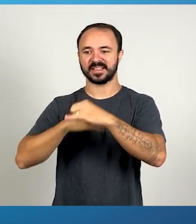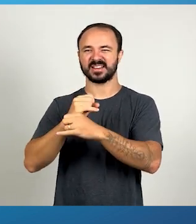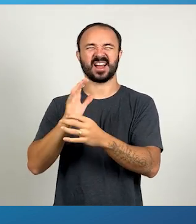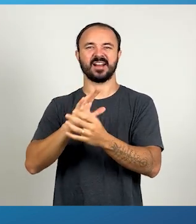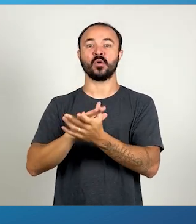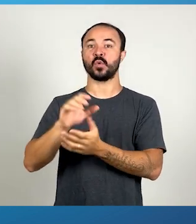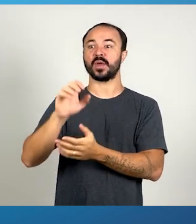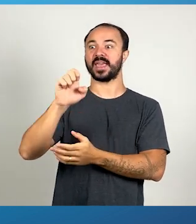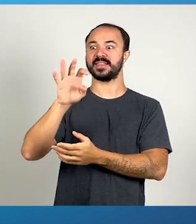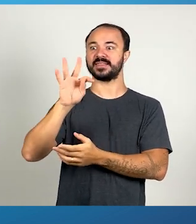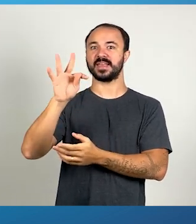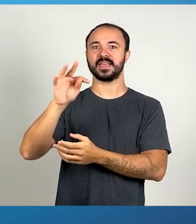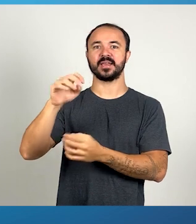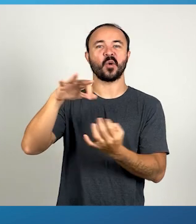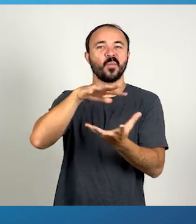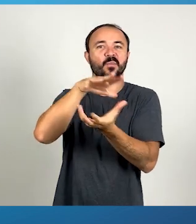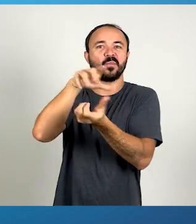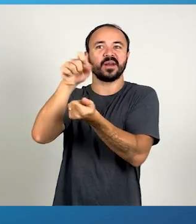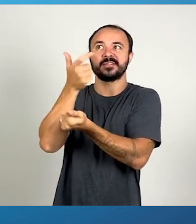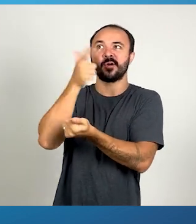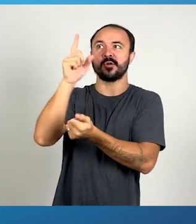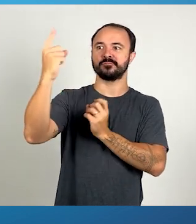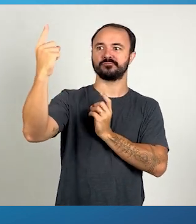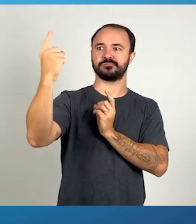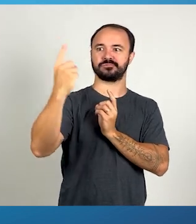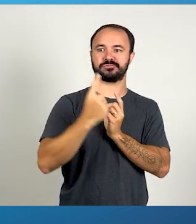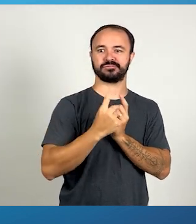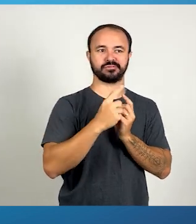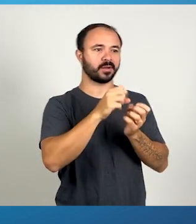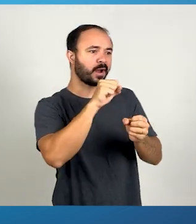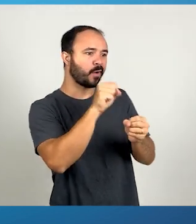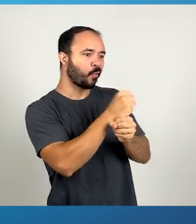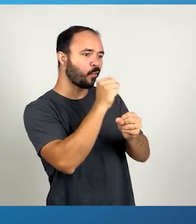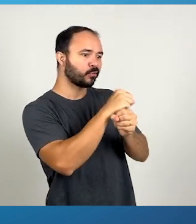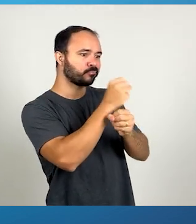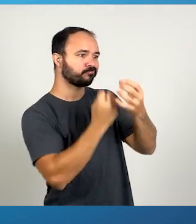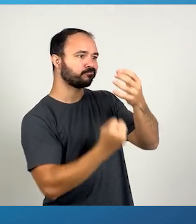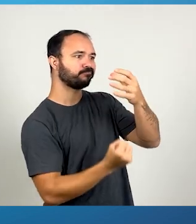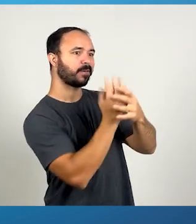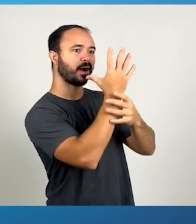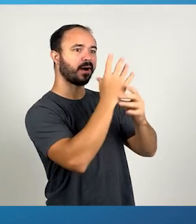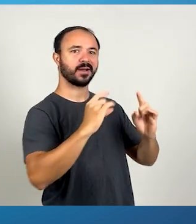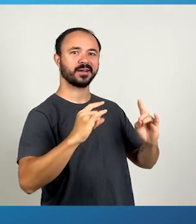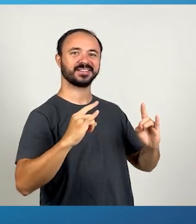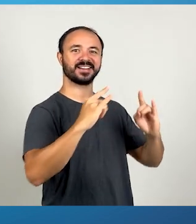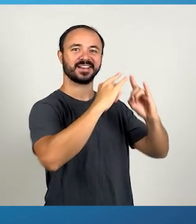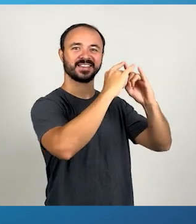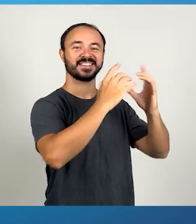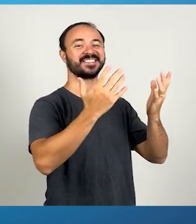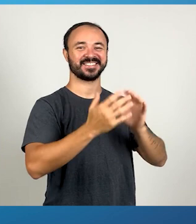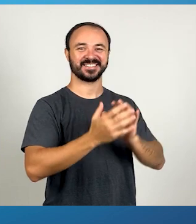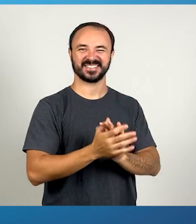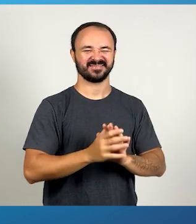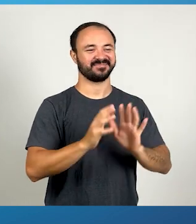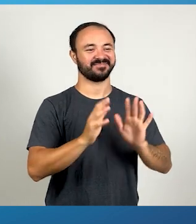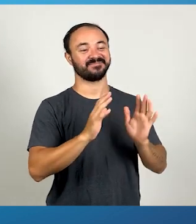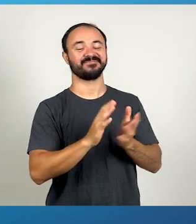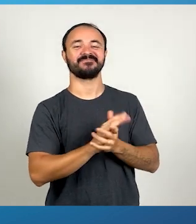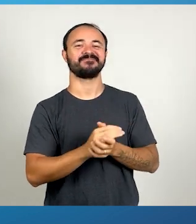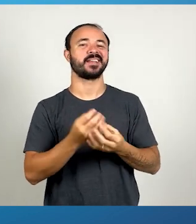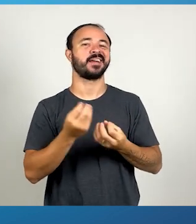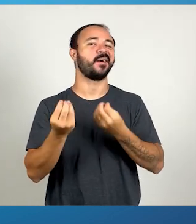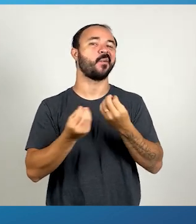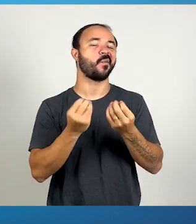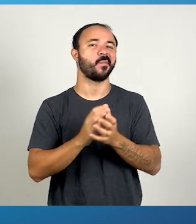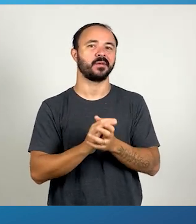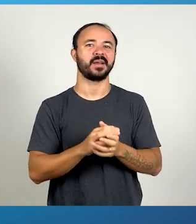alienígenas, foram não sei o quê, um povo que tinha tecnologia. Olha esse aerógrafo aqui, isso é um helicóptero, gente. Aonde que tinha helicóptero